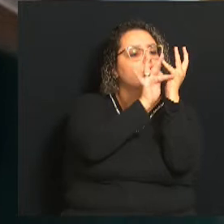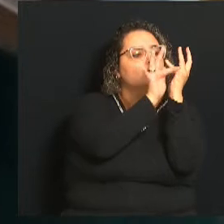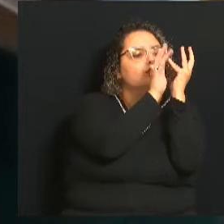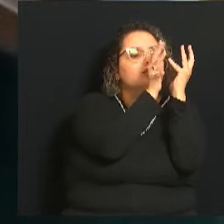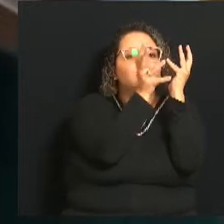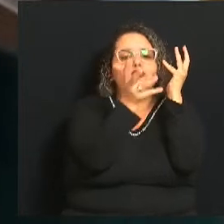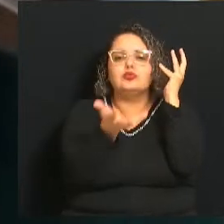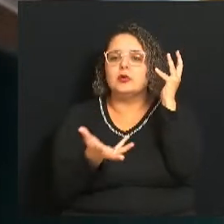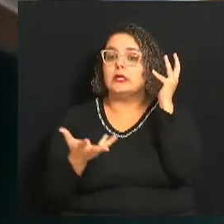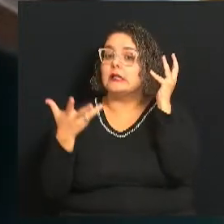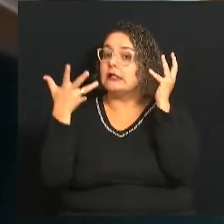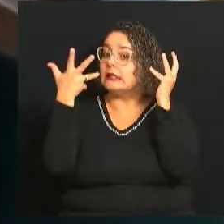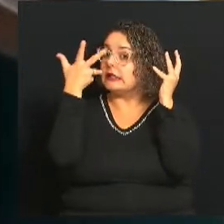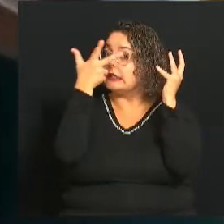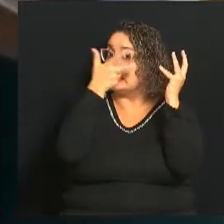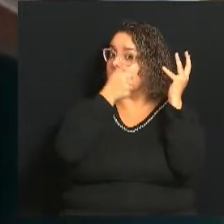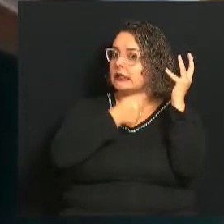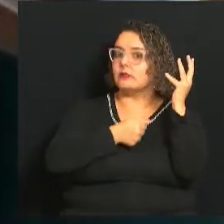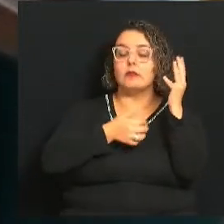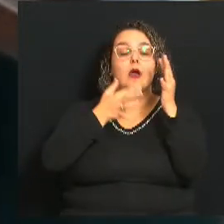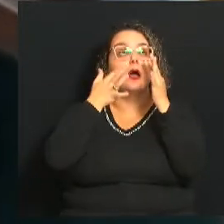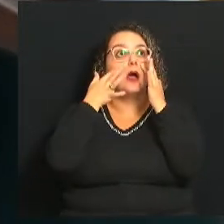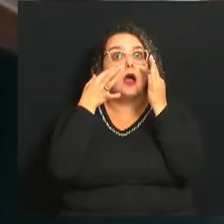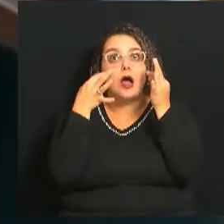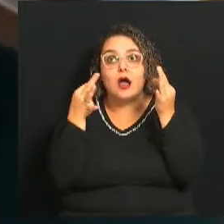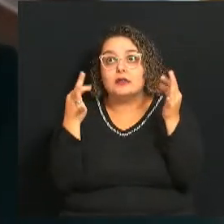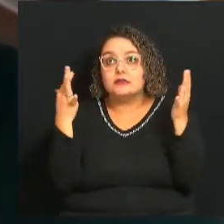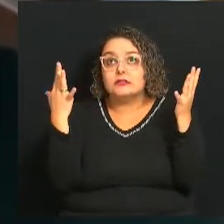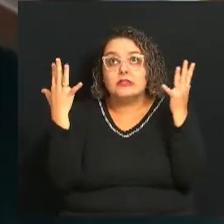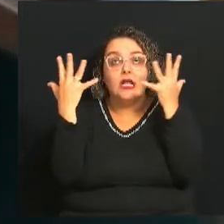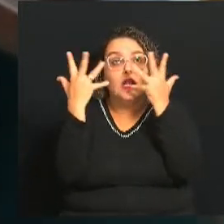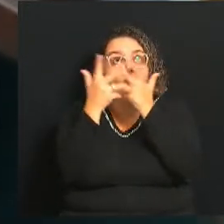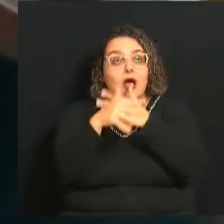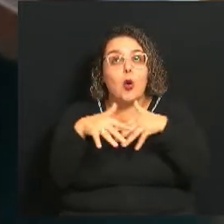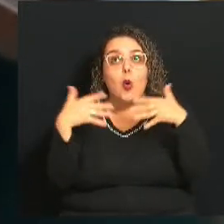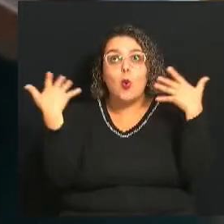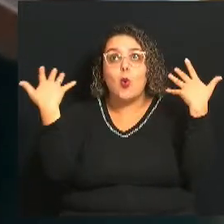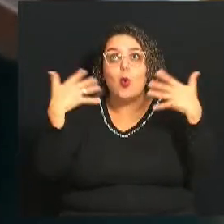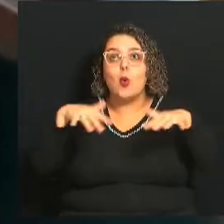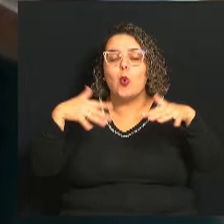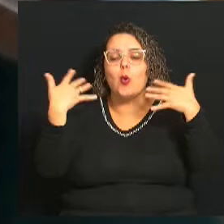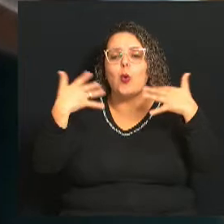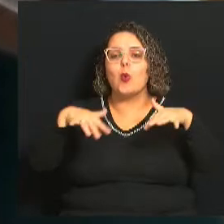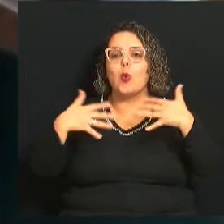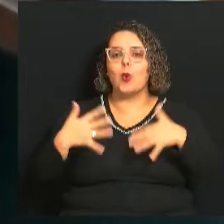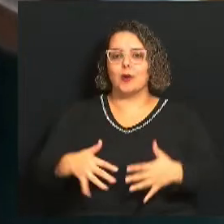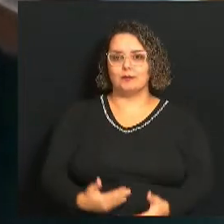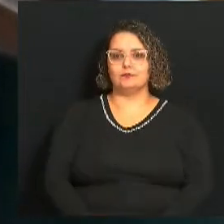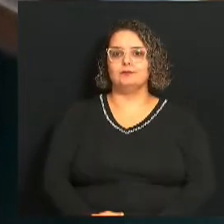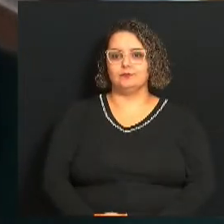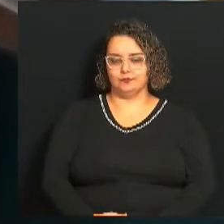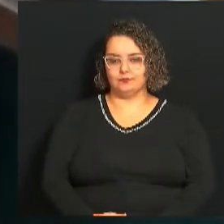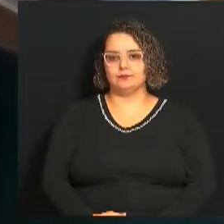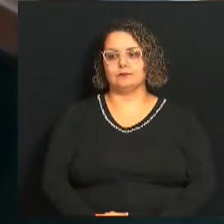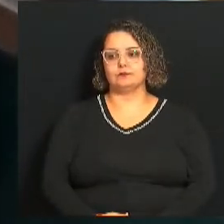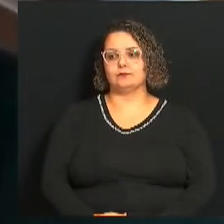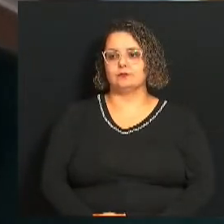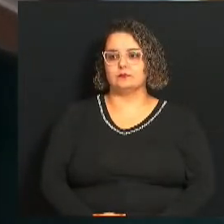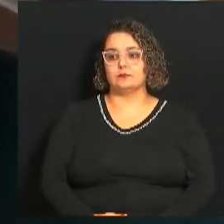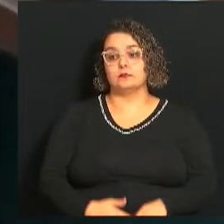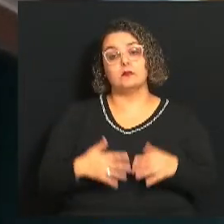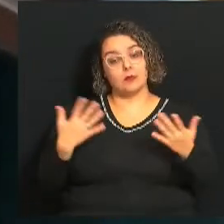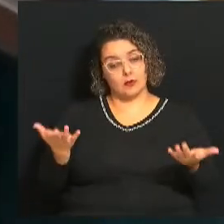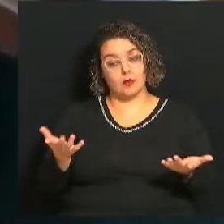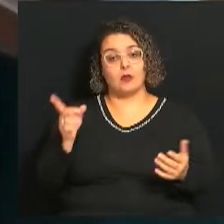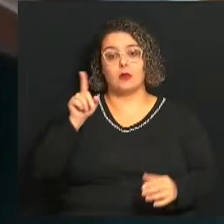fantásticas, né? Alguma coisa que chama muito a atenção, a beleza da inflorescência, que é um